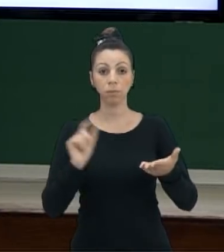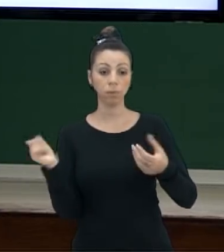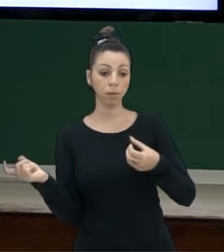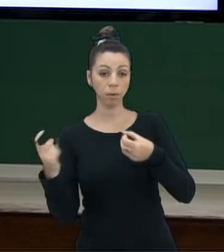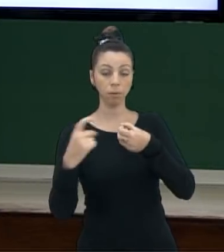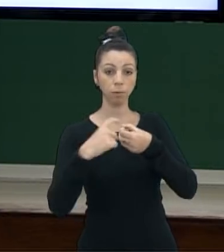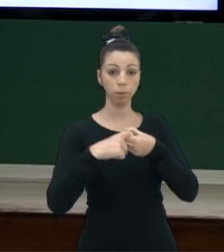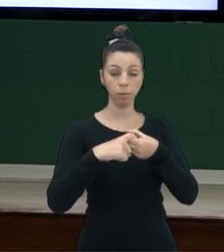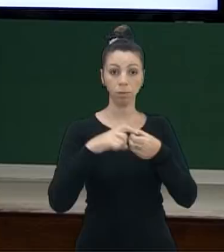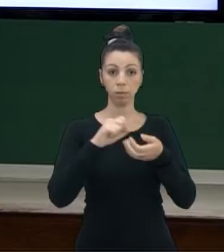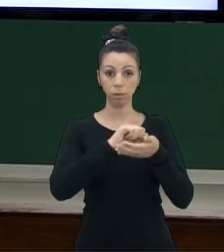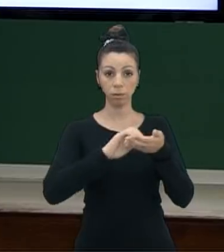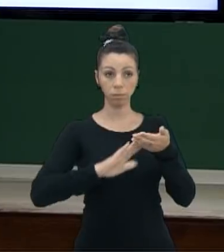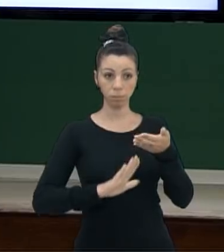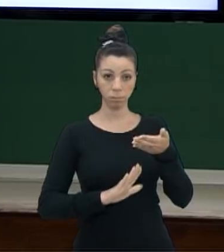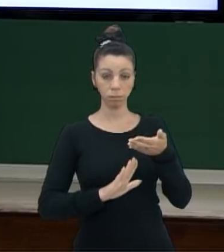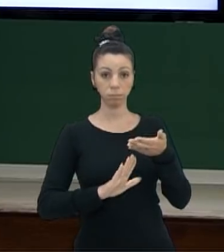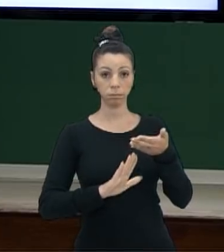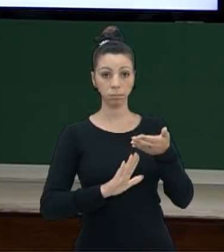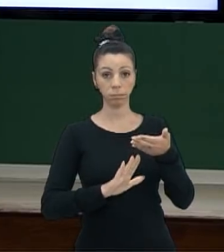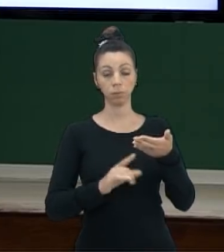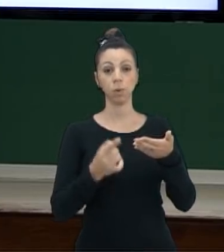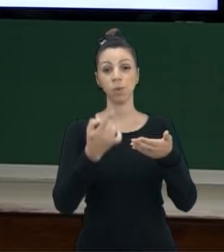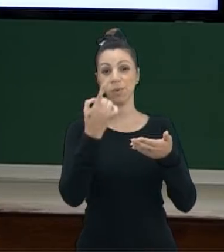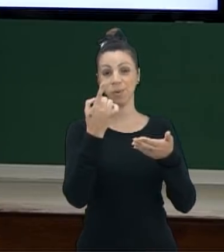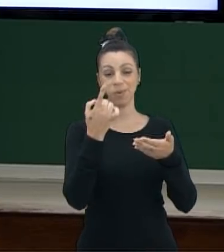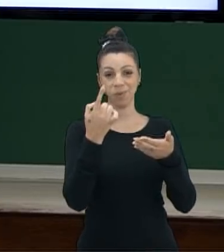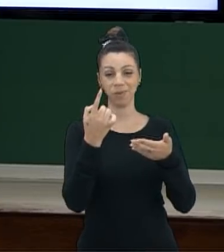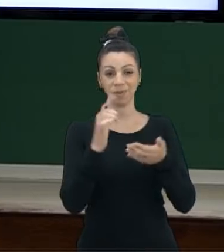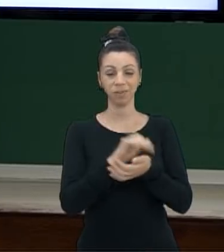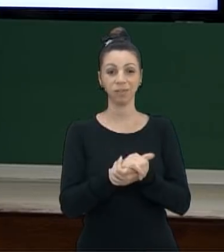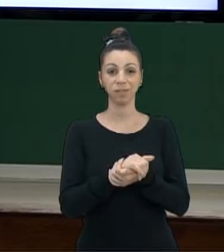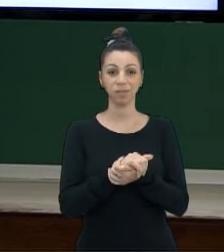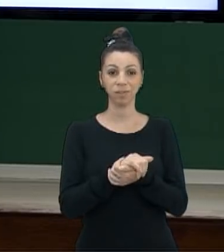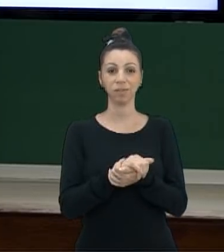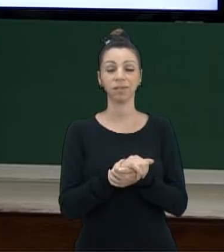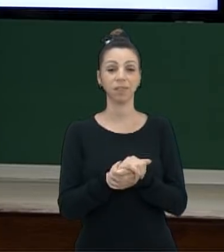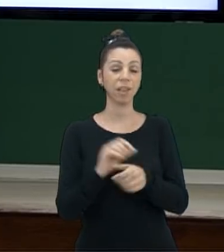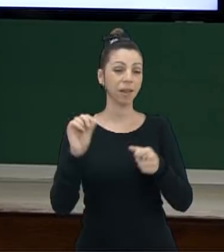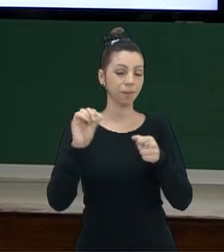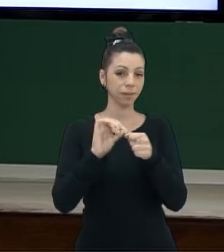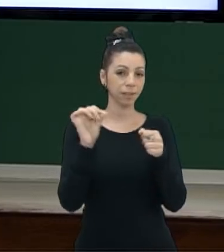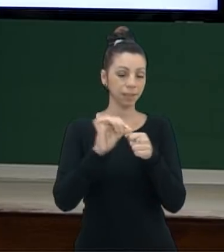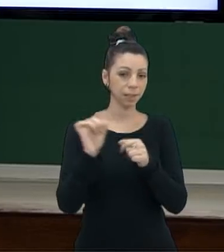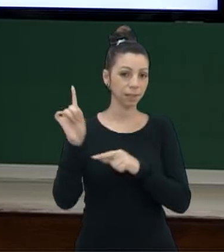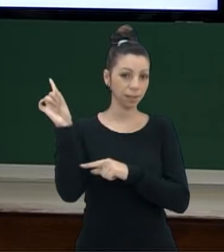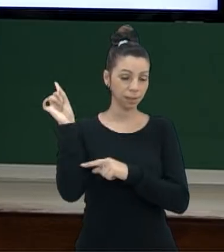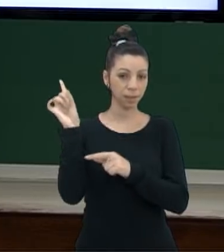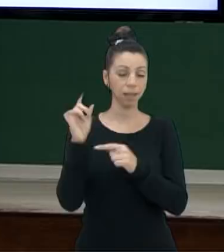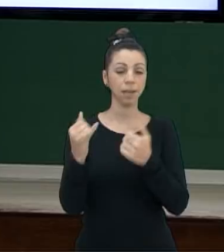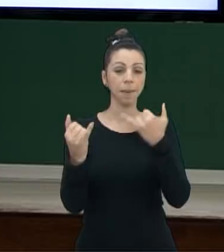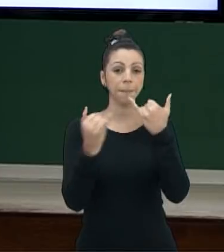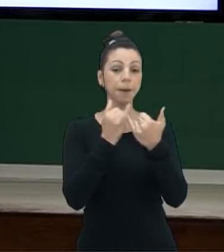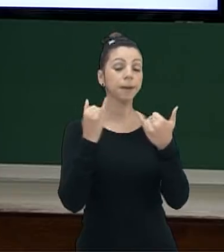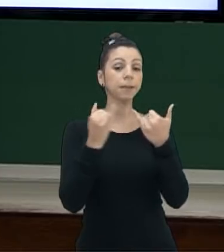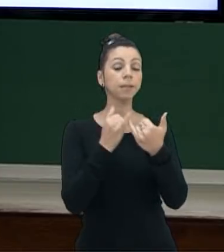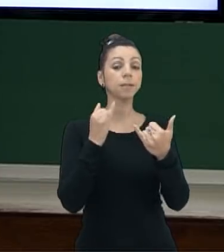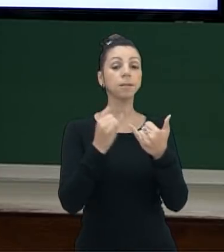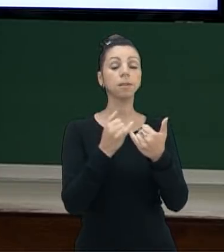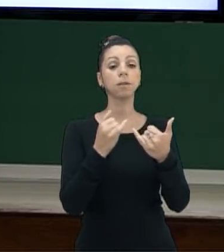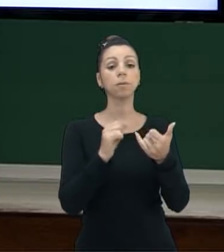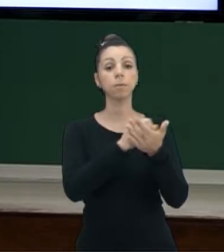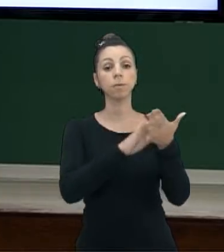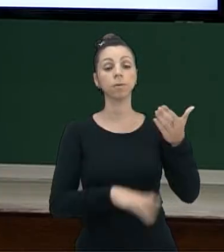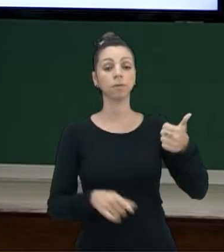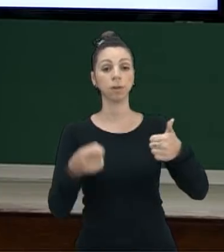voltar a um exercício que nós deixamos para trás e vocês vão fazer esse exercício. É muito parecido com o exercício 1 que